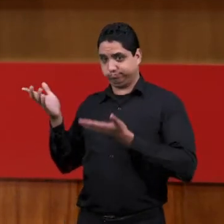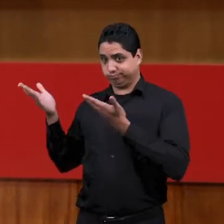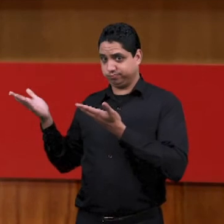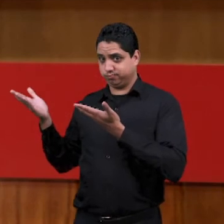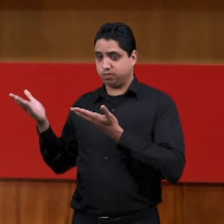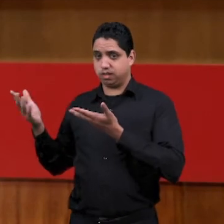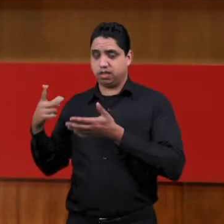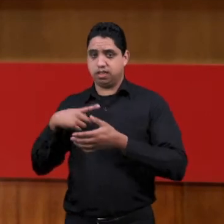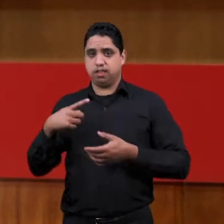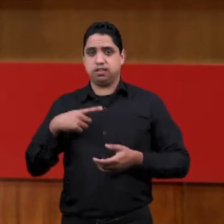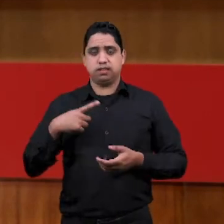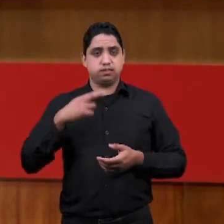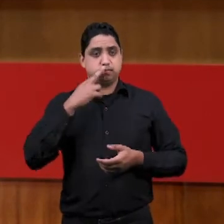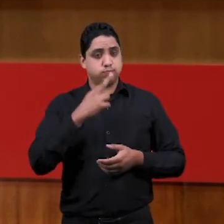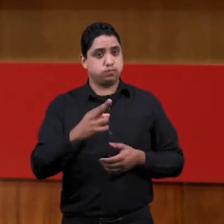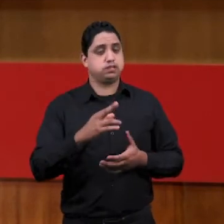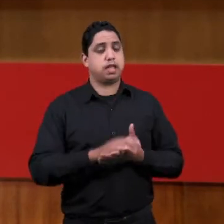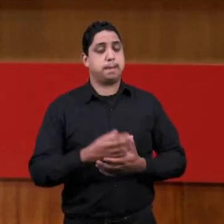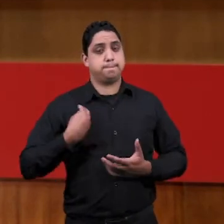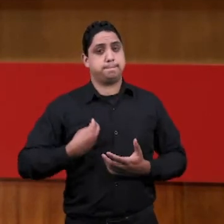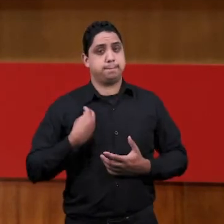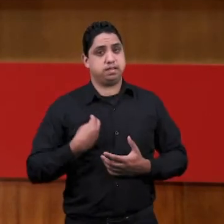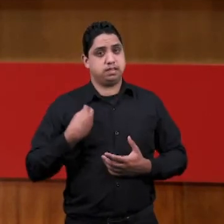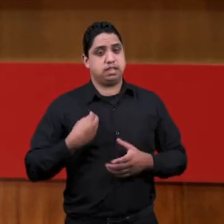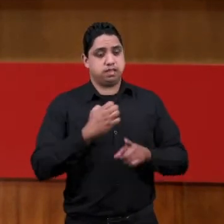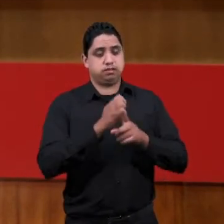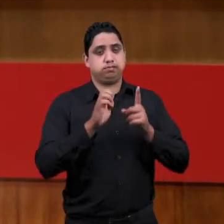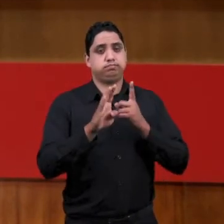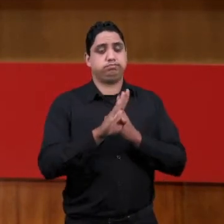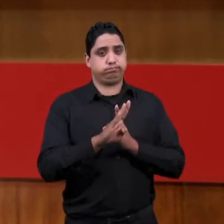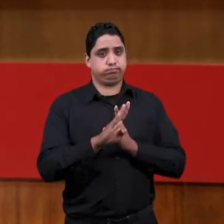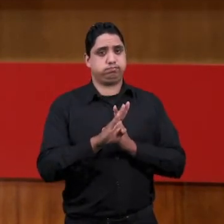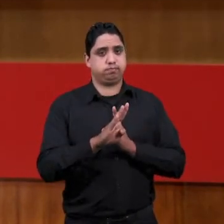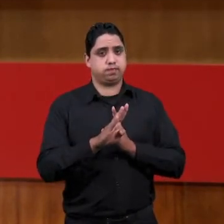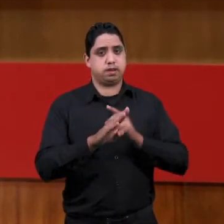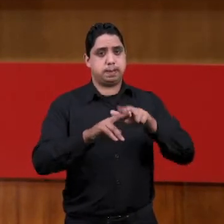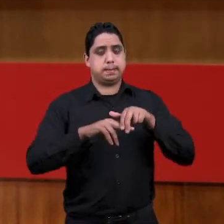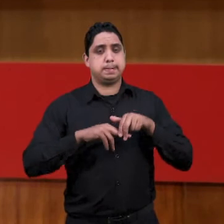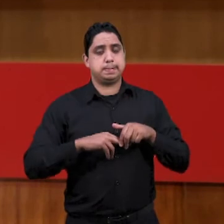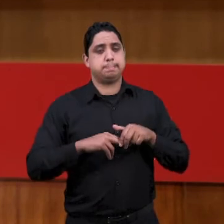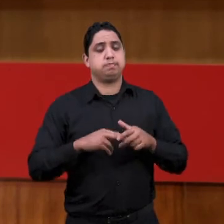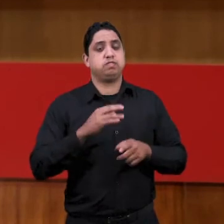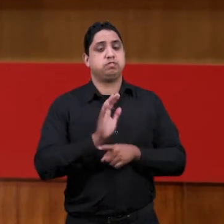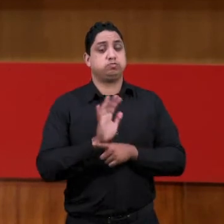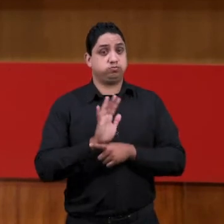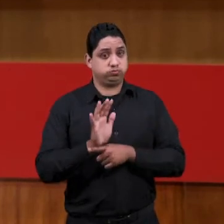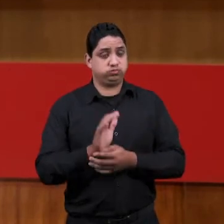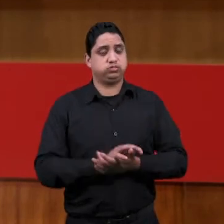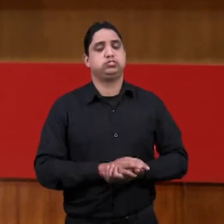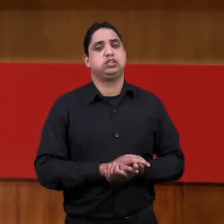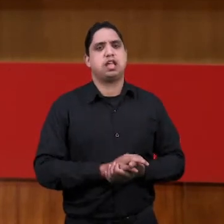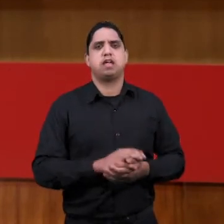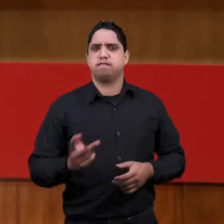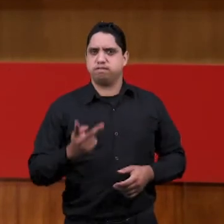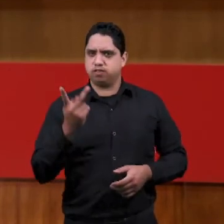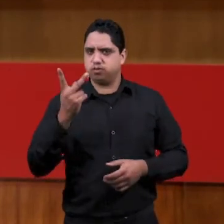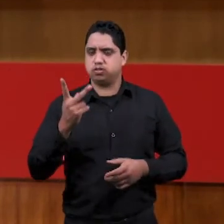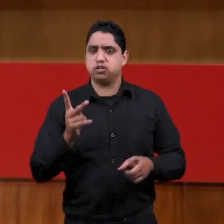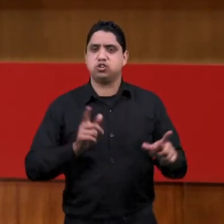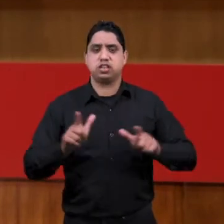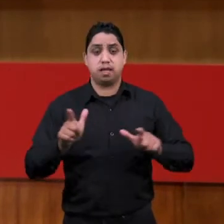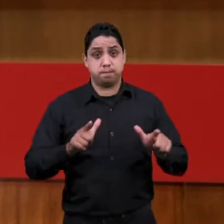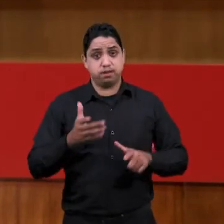as suas colaborações, as suas participações na Escola Bíblica Dominical através dos vídeos. Eles são preciosos